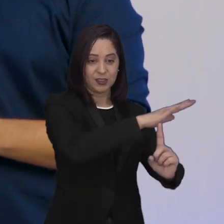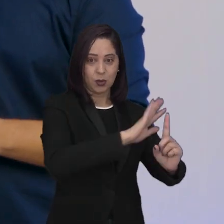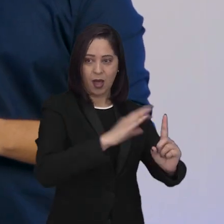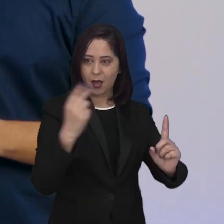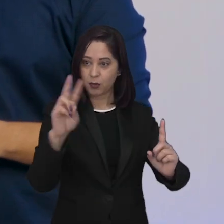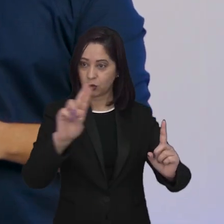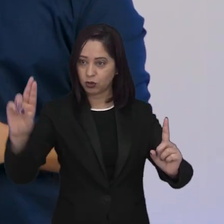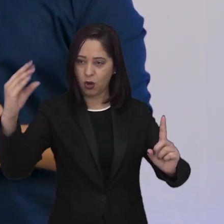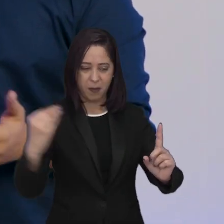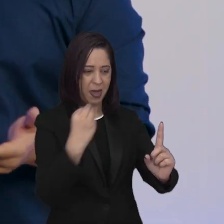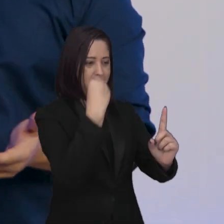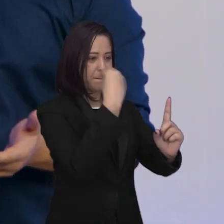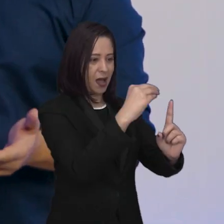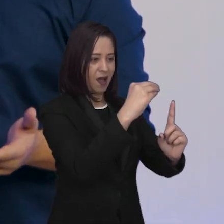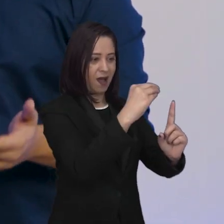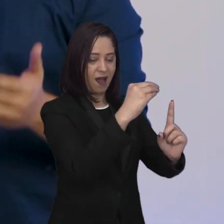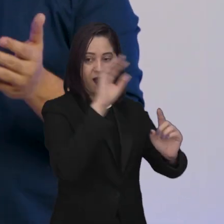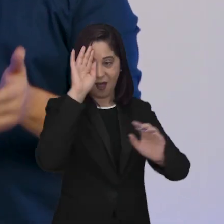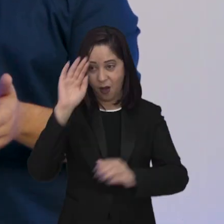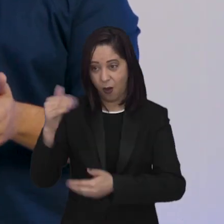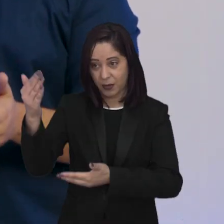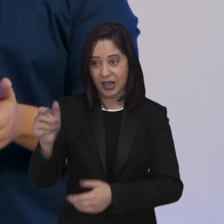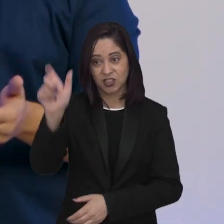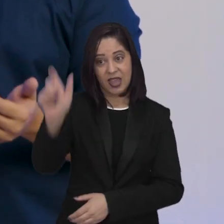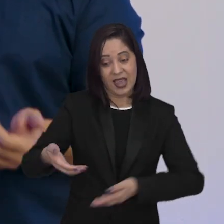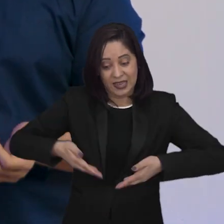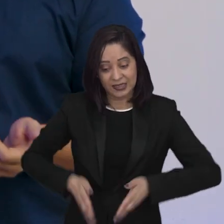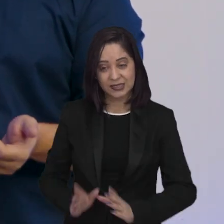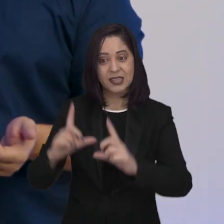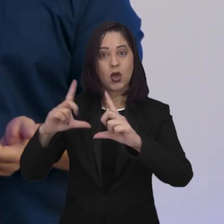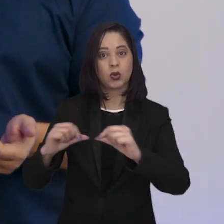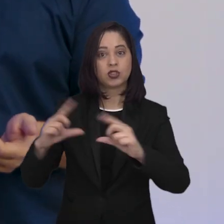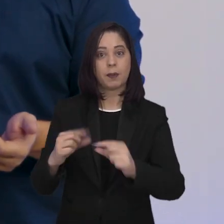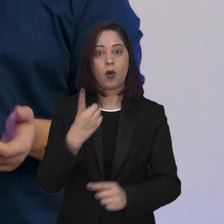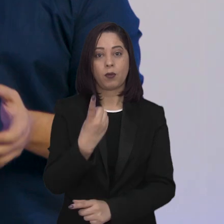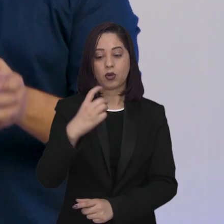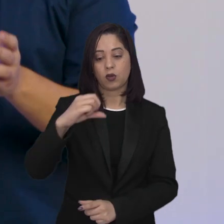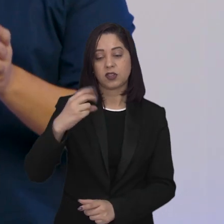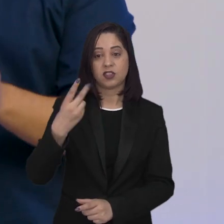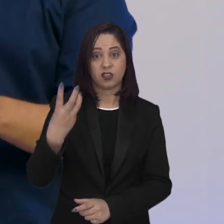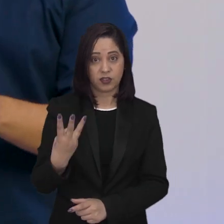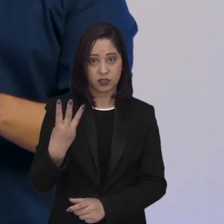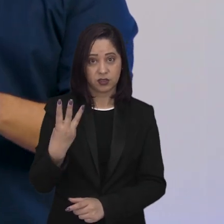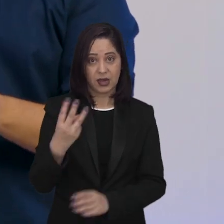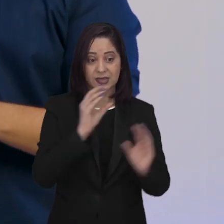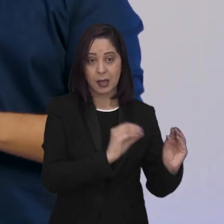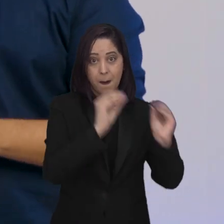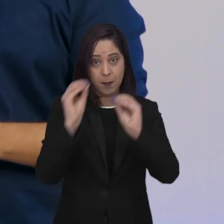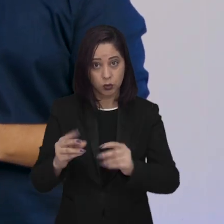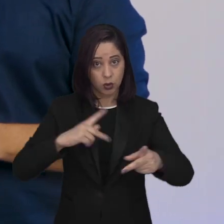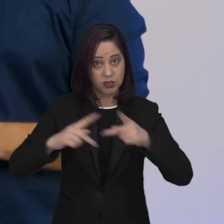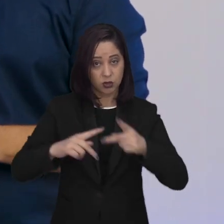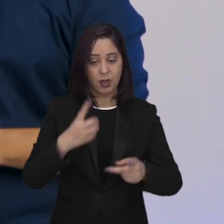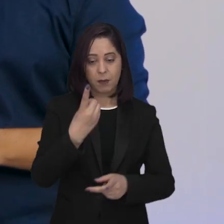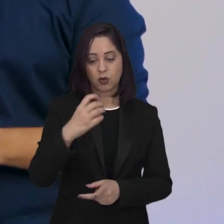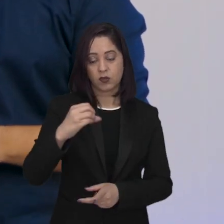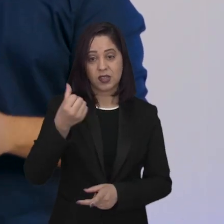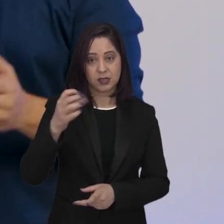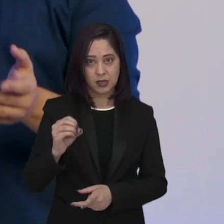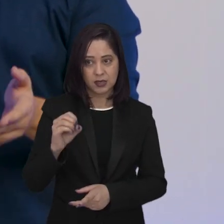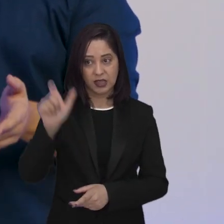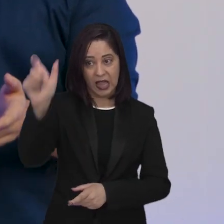bairro Campos de São José, na zona leste. Nascido no Japão em 1923, ele chegou a São José na década de